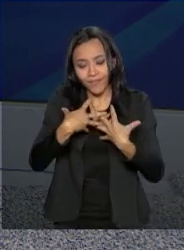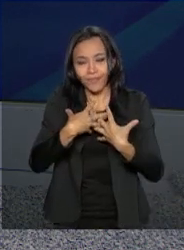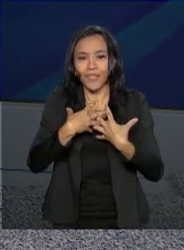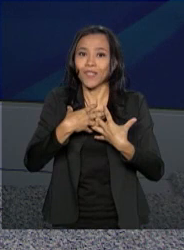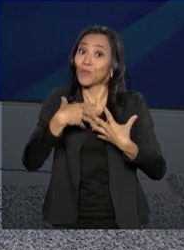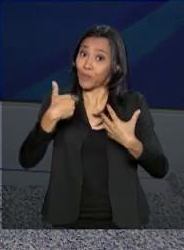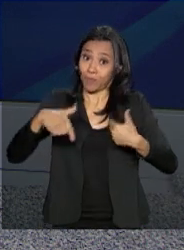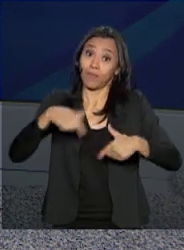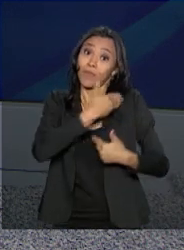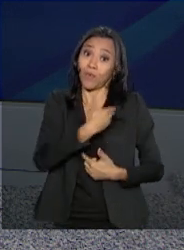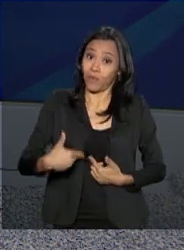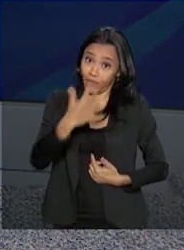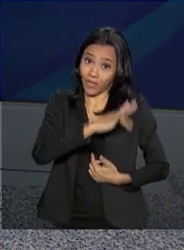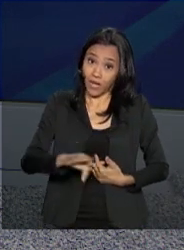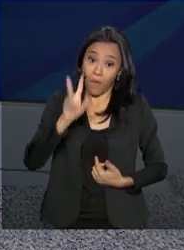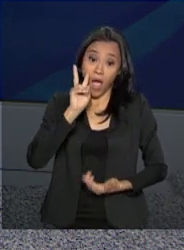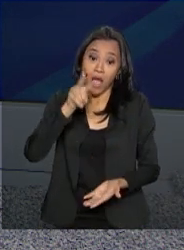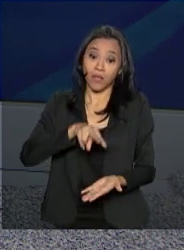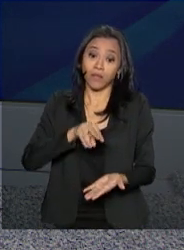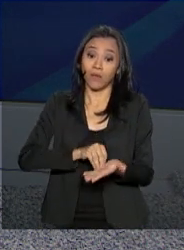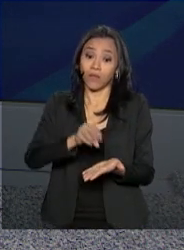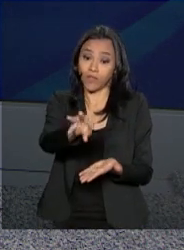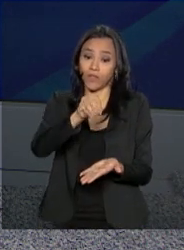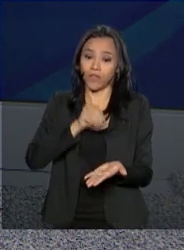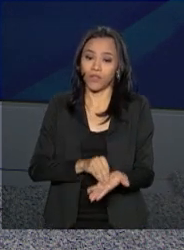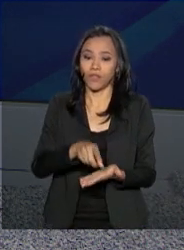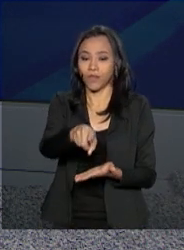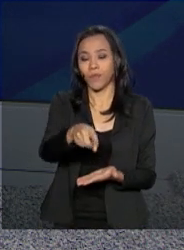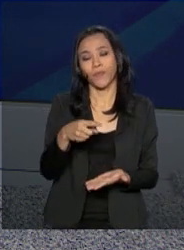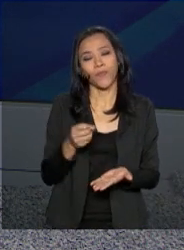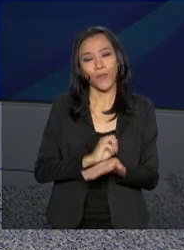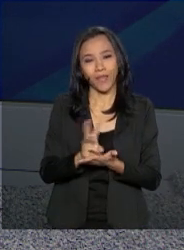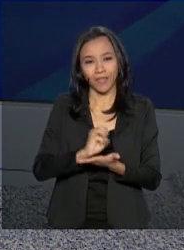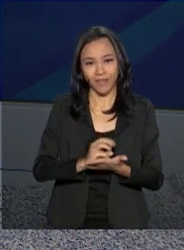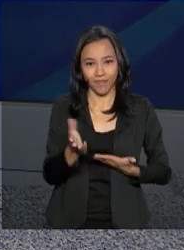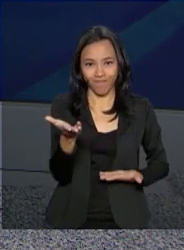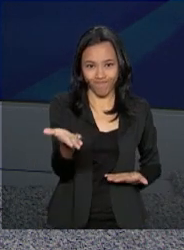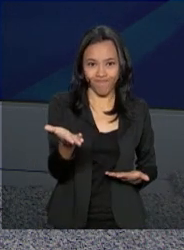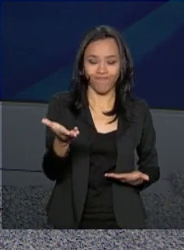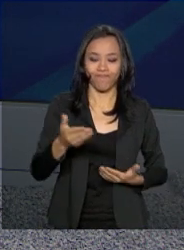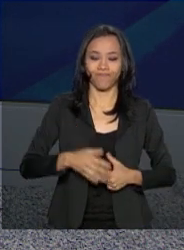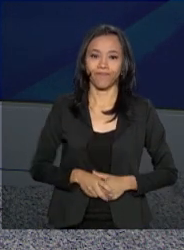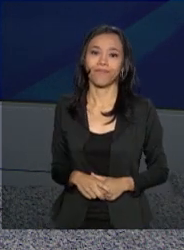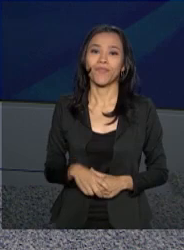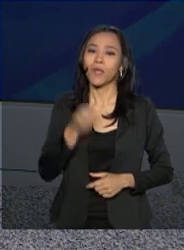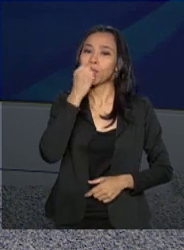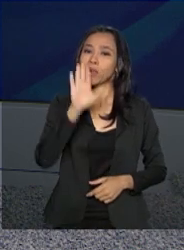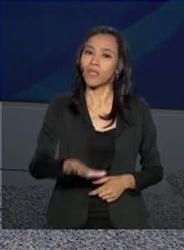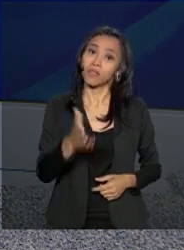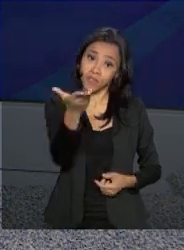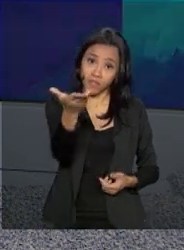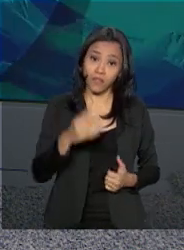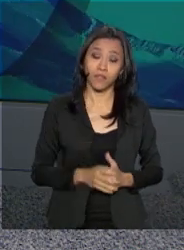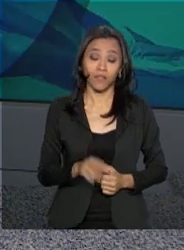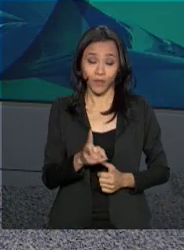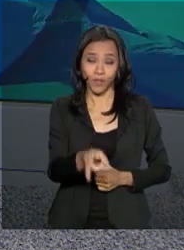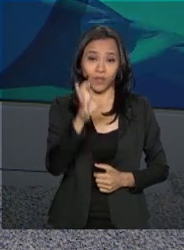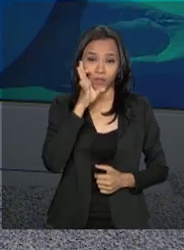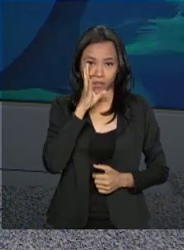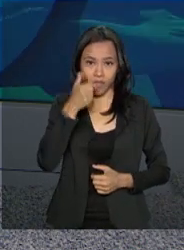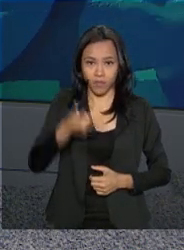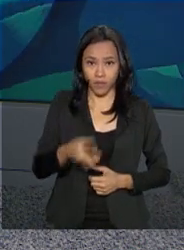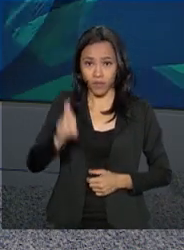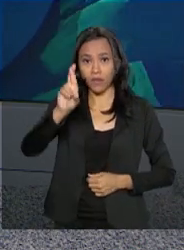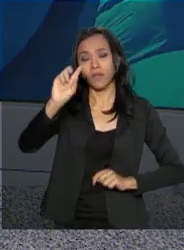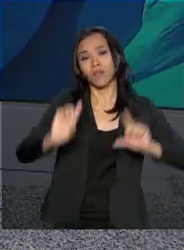federal para o nosso desafio é noite e meia 1 998 6 7 8 787 uma boa tarde pra você e continue com a gente